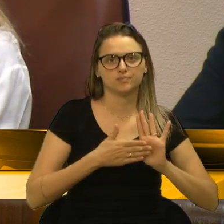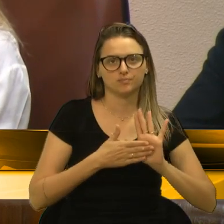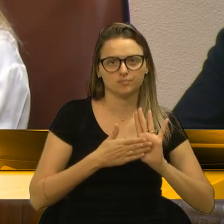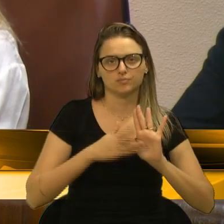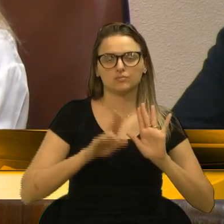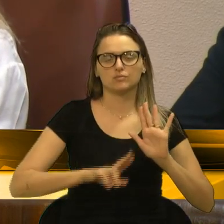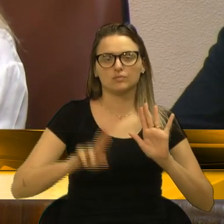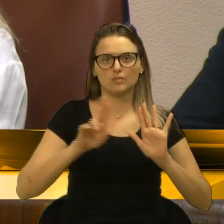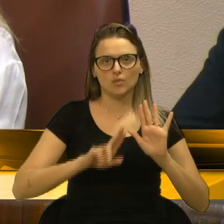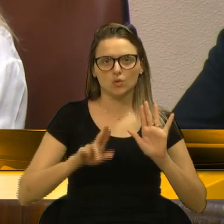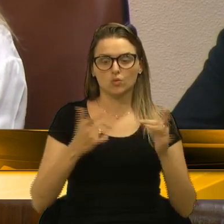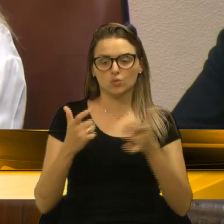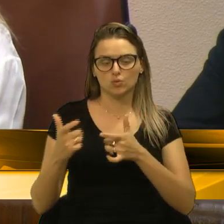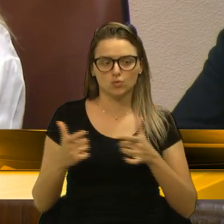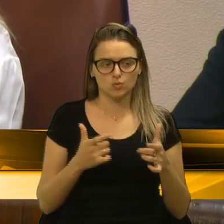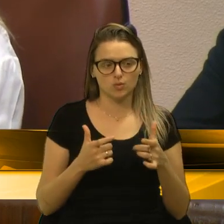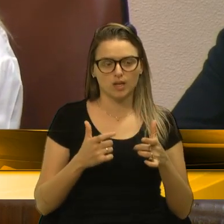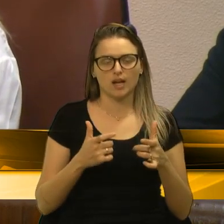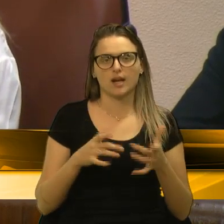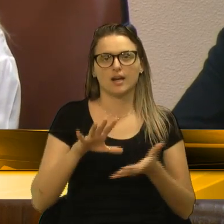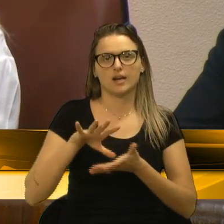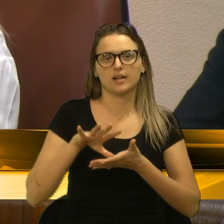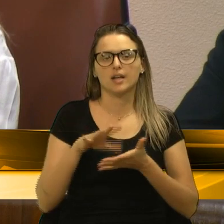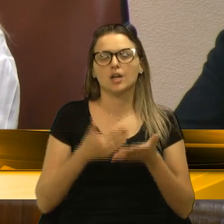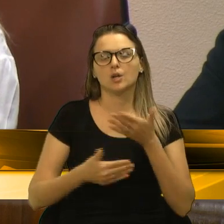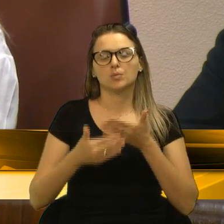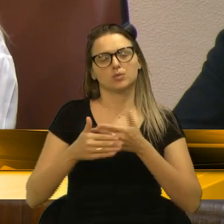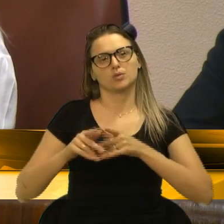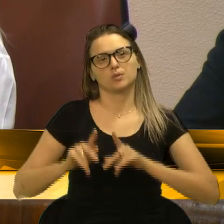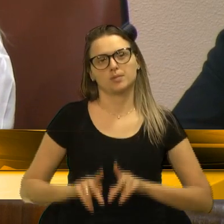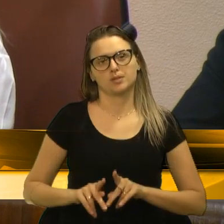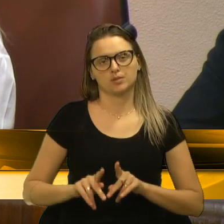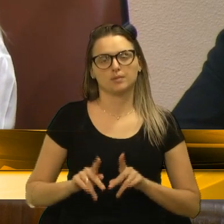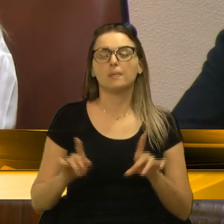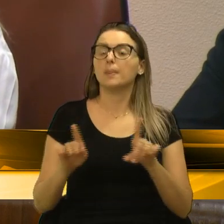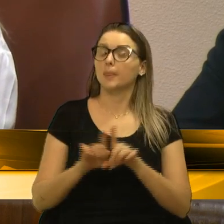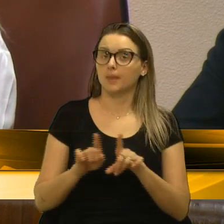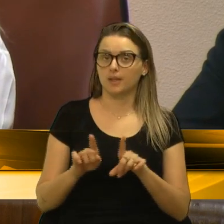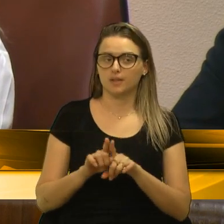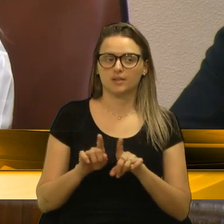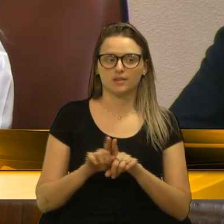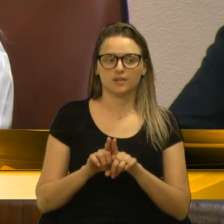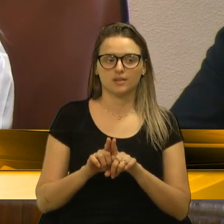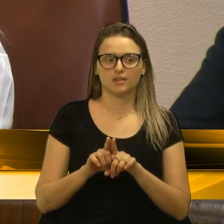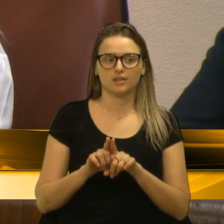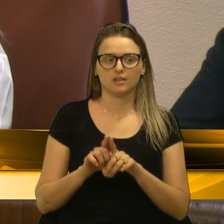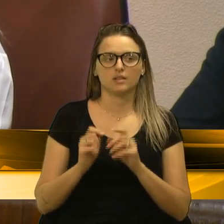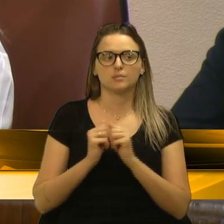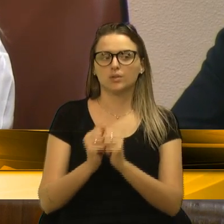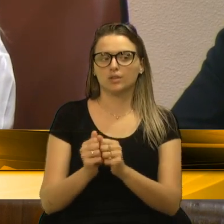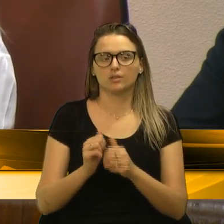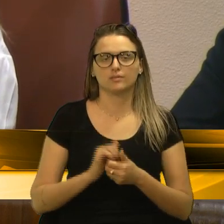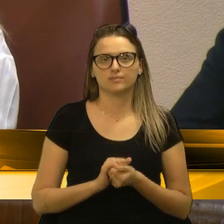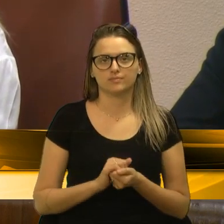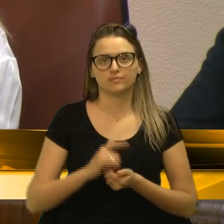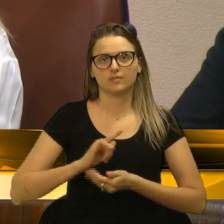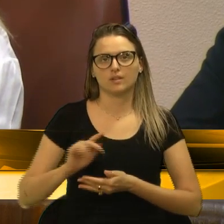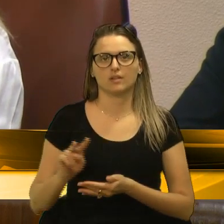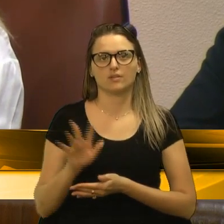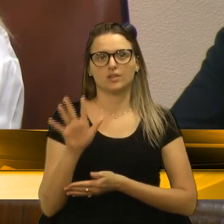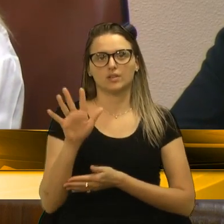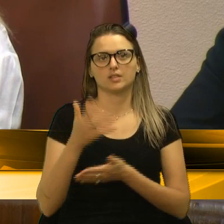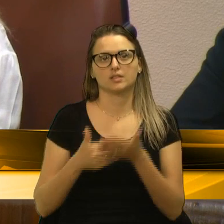utilização destes espaços pela população. Mais do que isso, deve proteger o homem e valorizar a